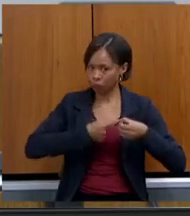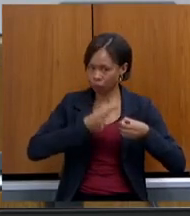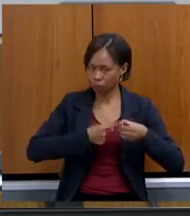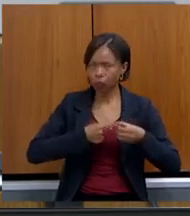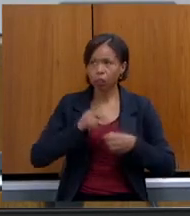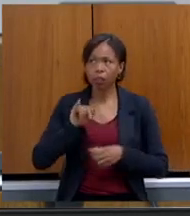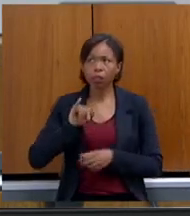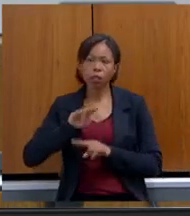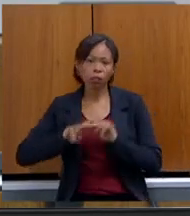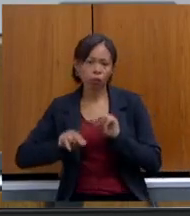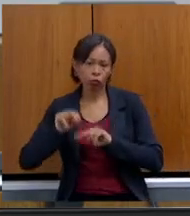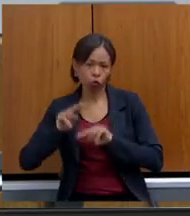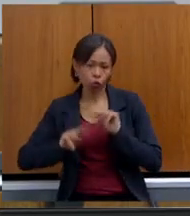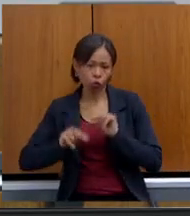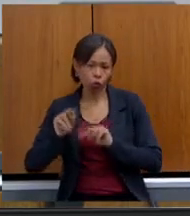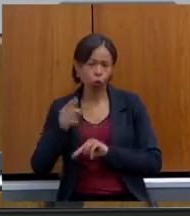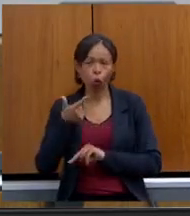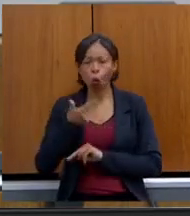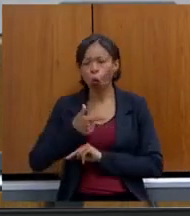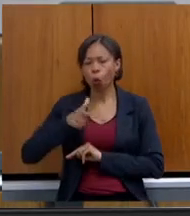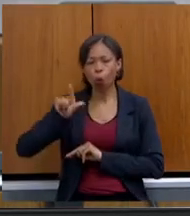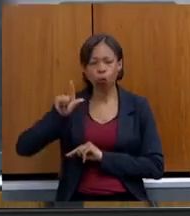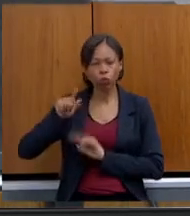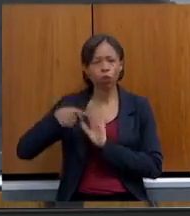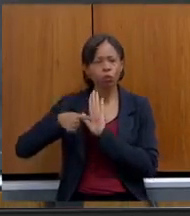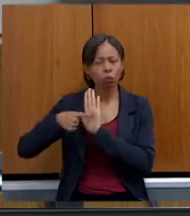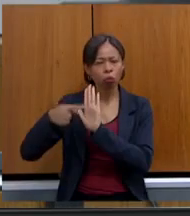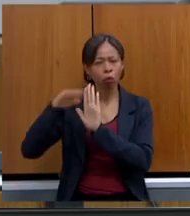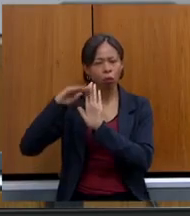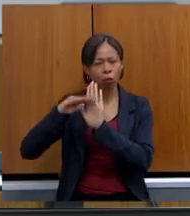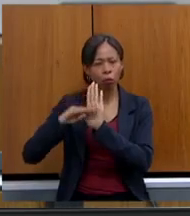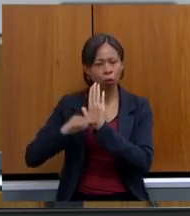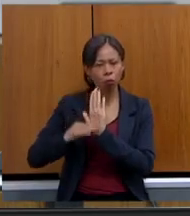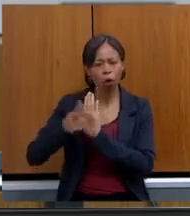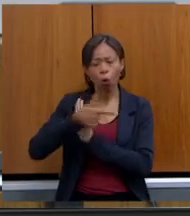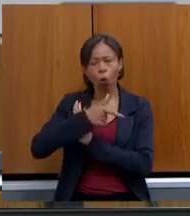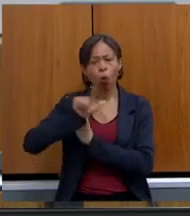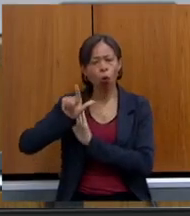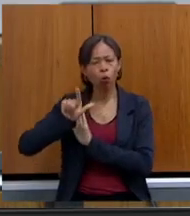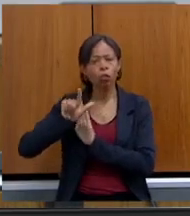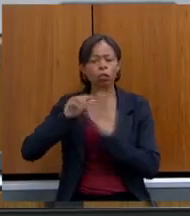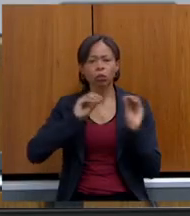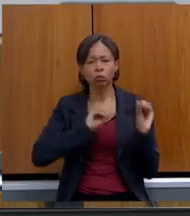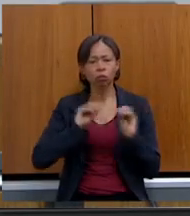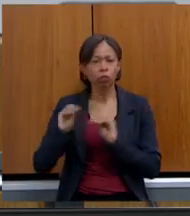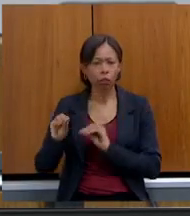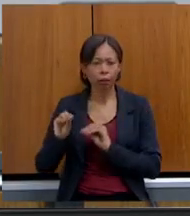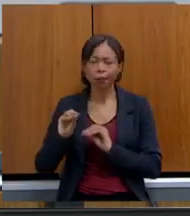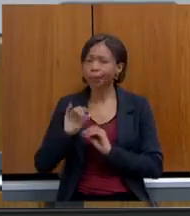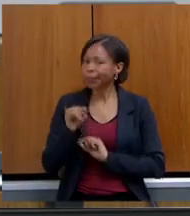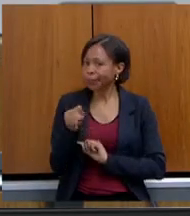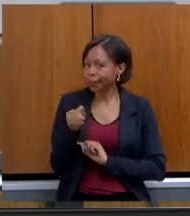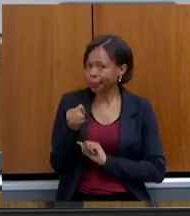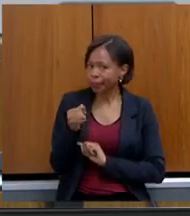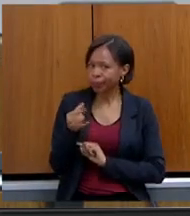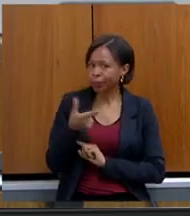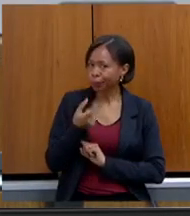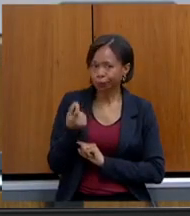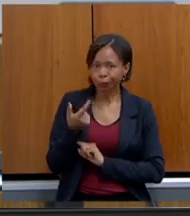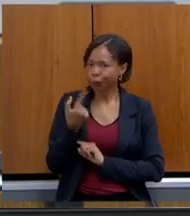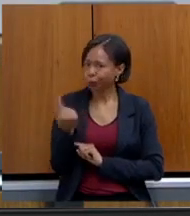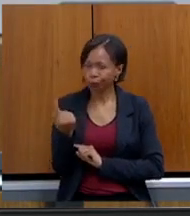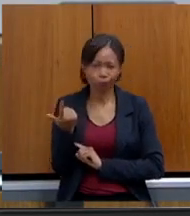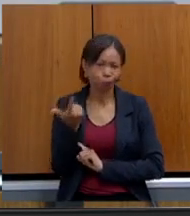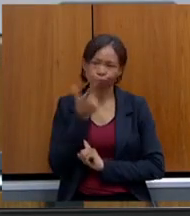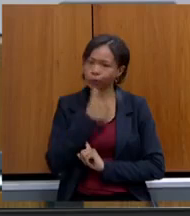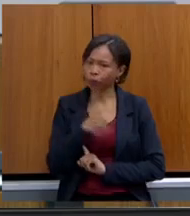junho foram publicadas as demais remoções tá que ficaram de ser publicadas e não foi efetivada em janeiro de 2021 assim